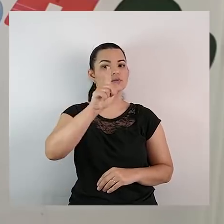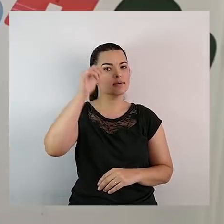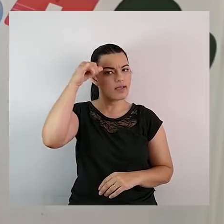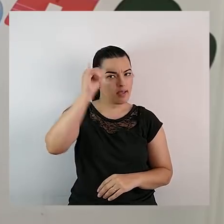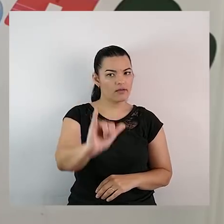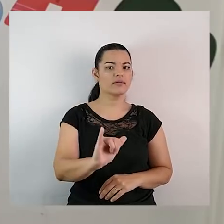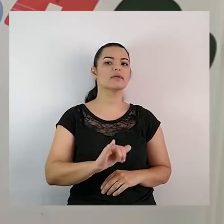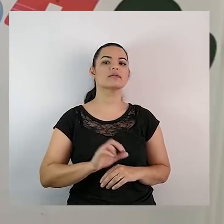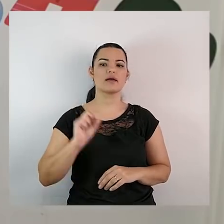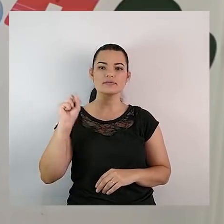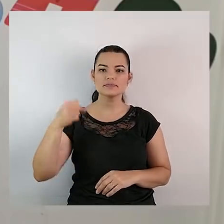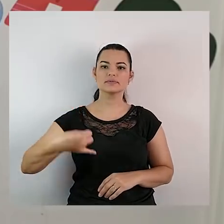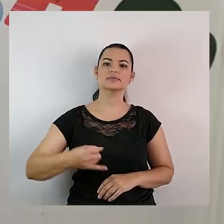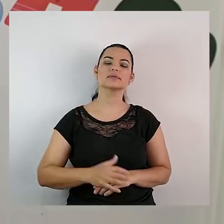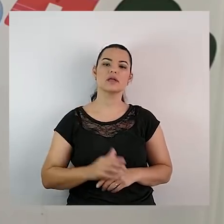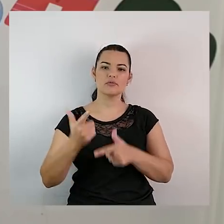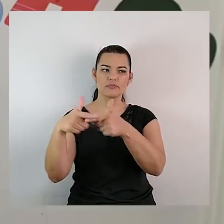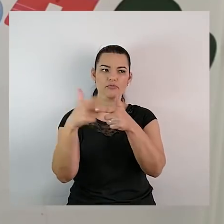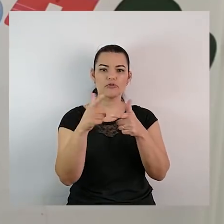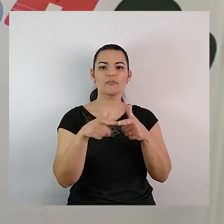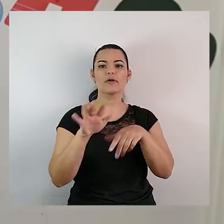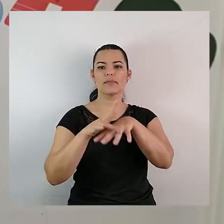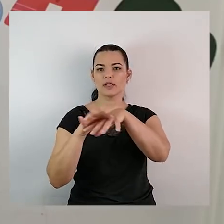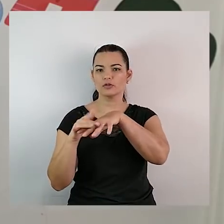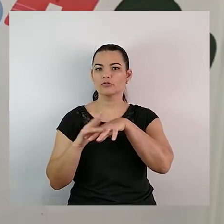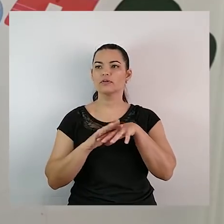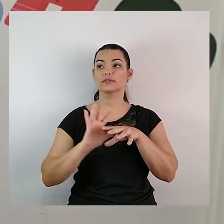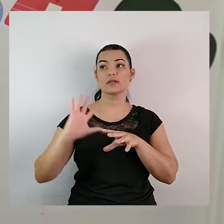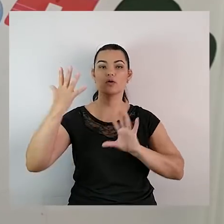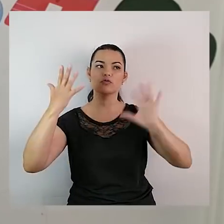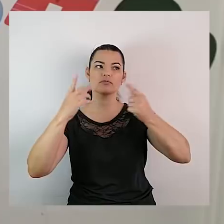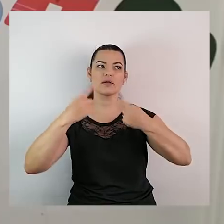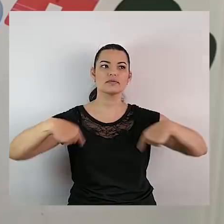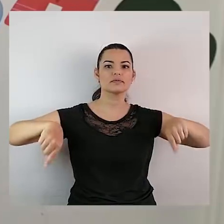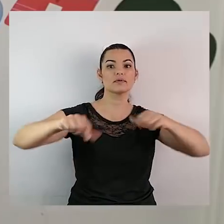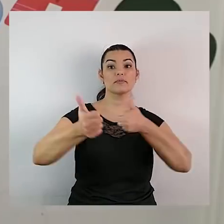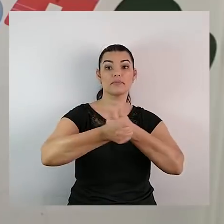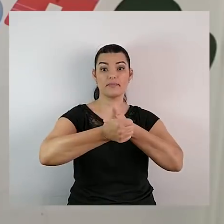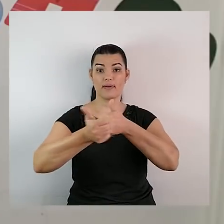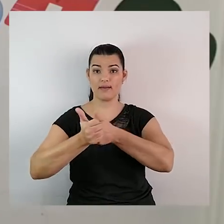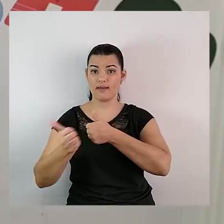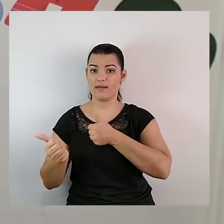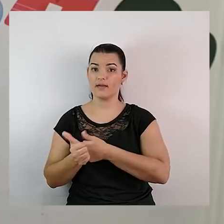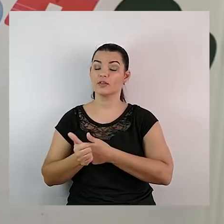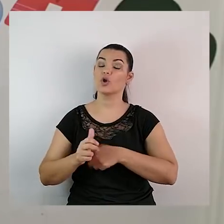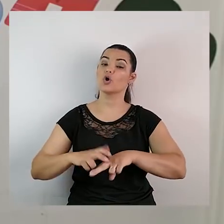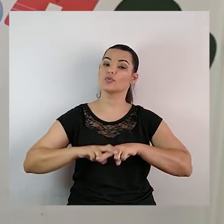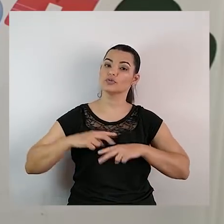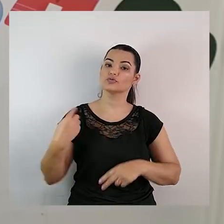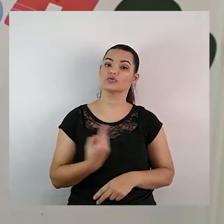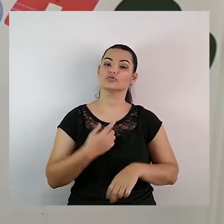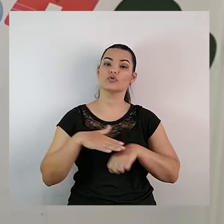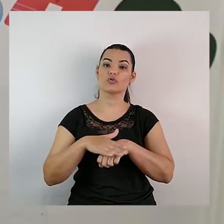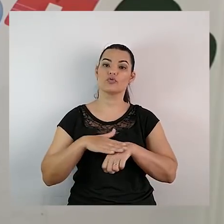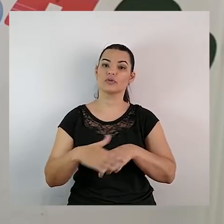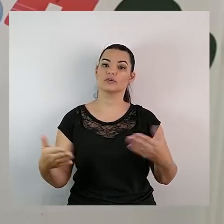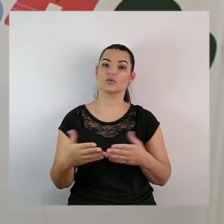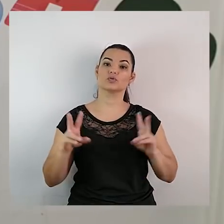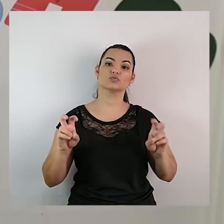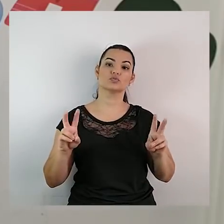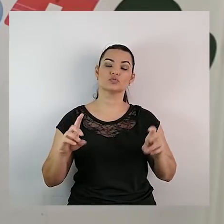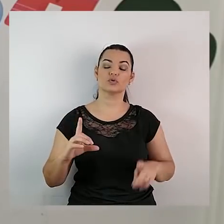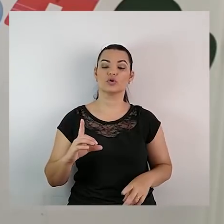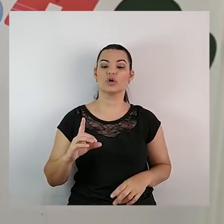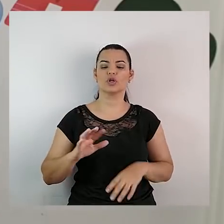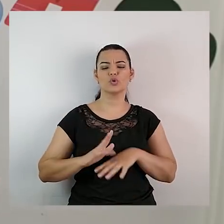coisas que acontecem à nossa volta. Então é por isso que vamos falar hoje sobre doenças,